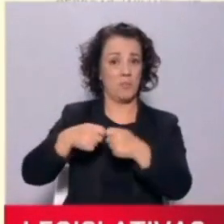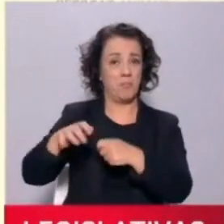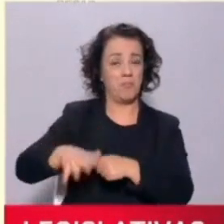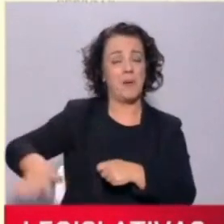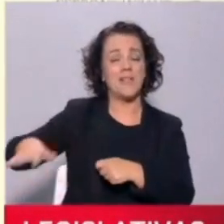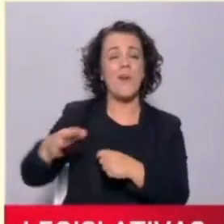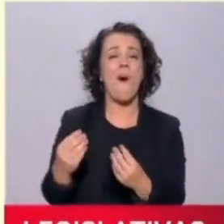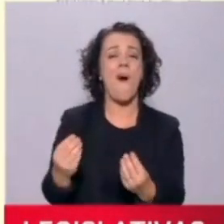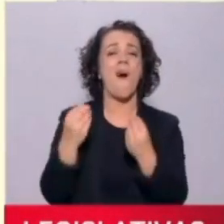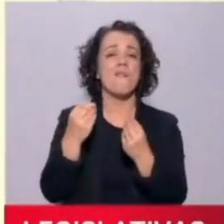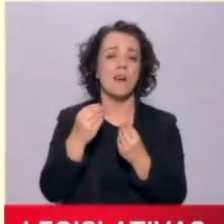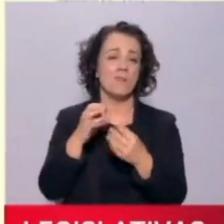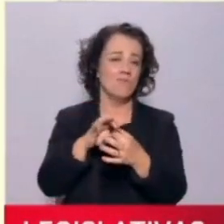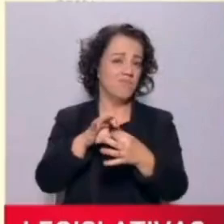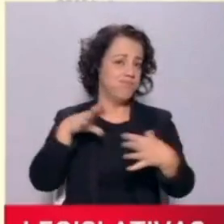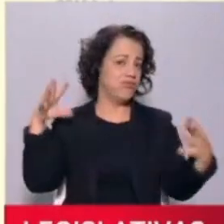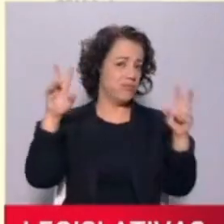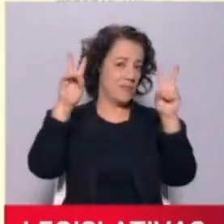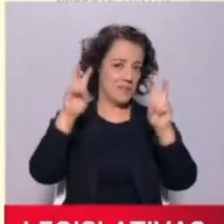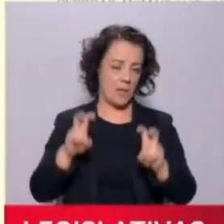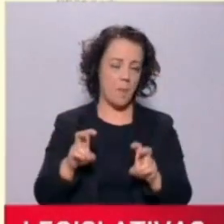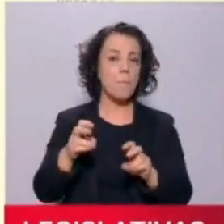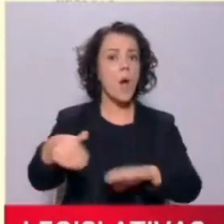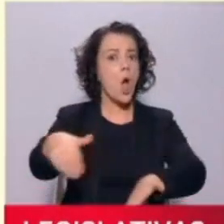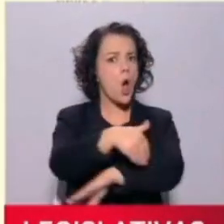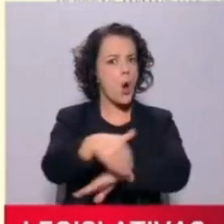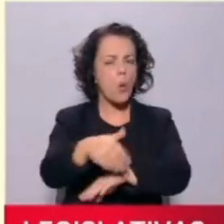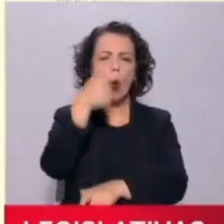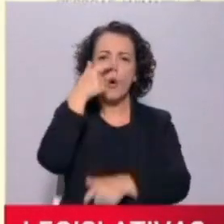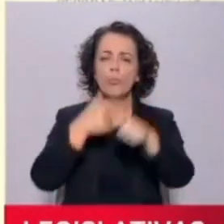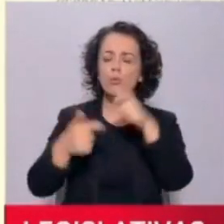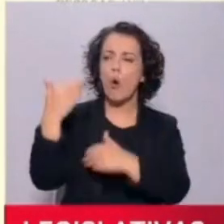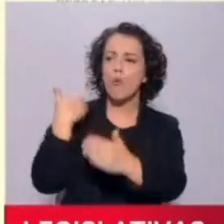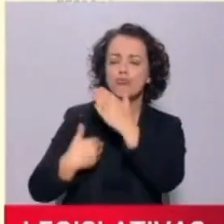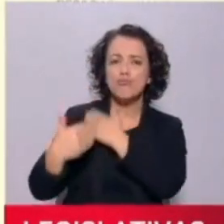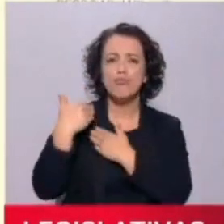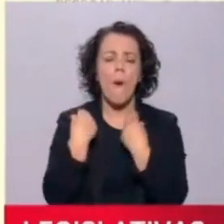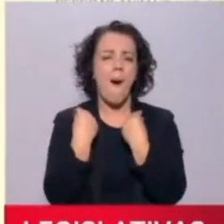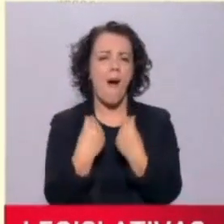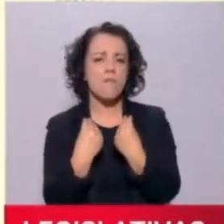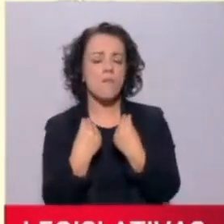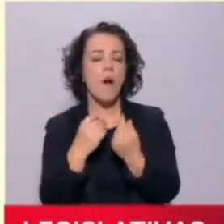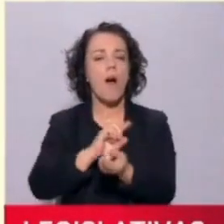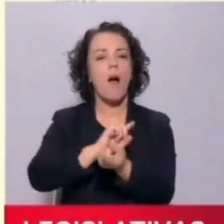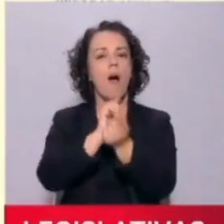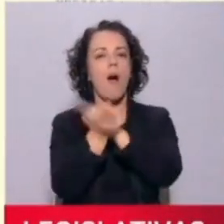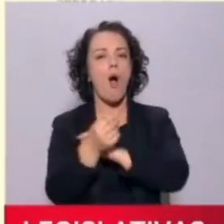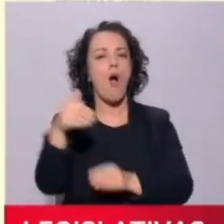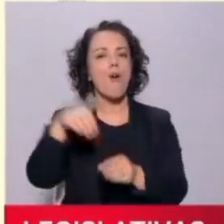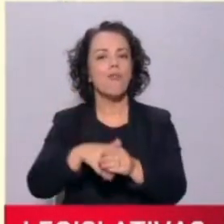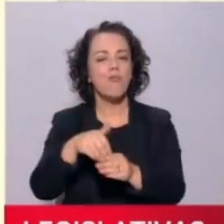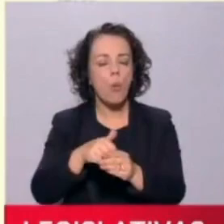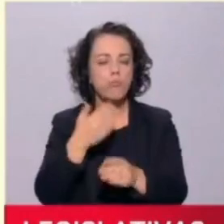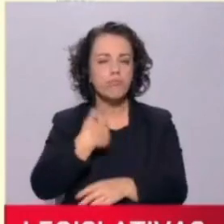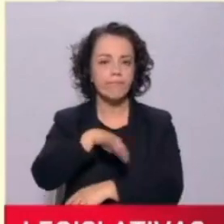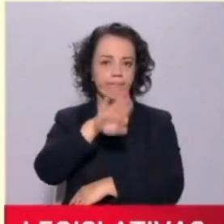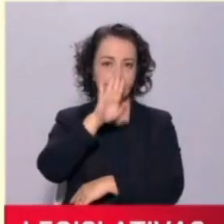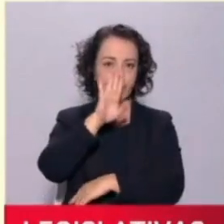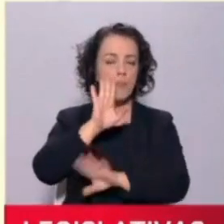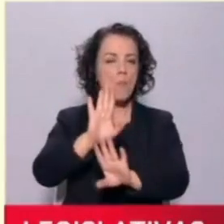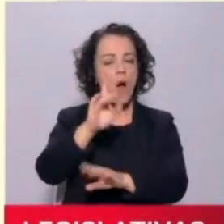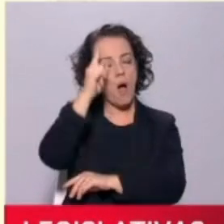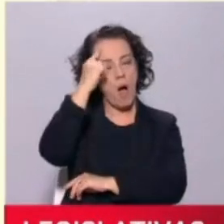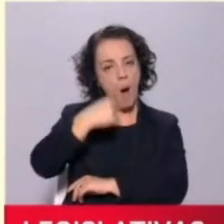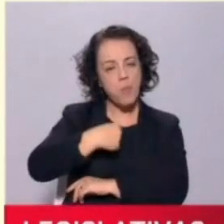Aliás o pai na rua sentiu forte carinho das pessoas e se não se traduziu nos votos gostaríamos de ter mas sabemos que as nossas